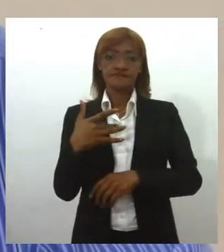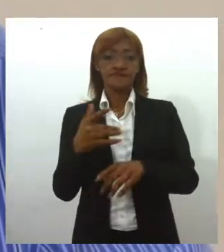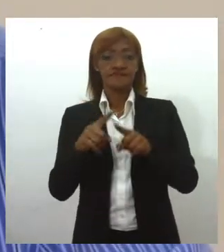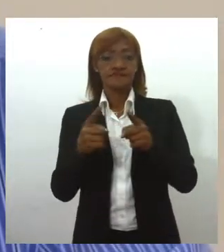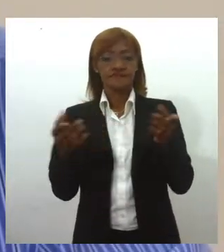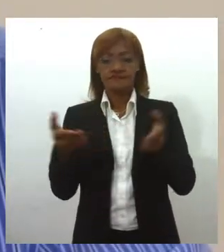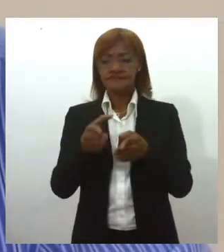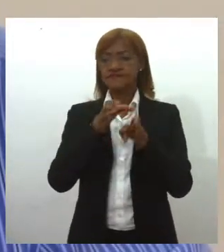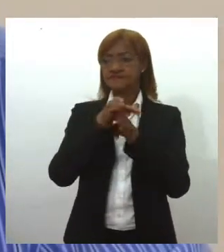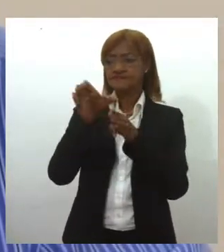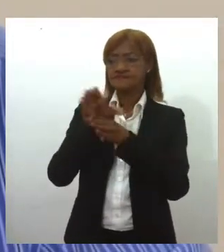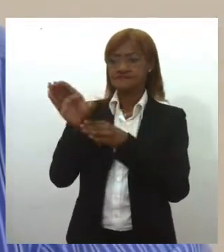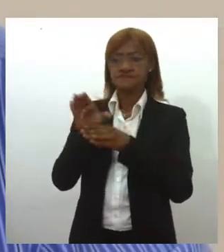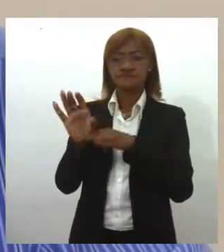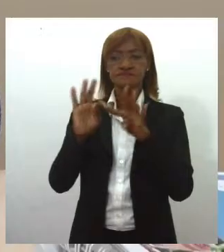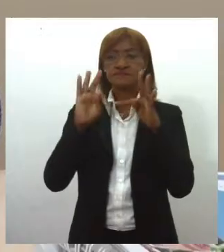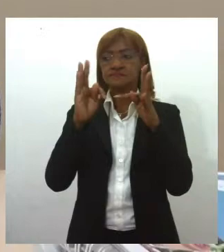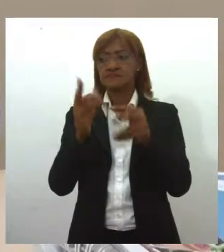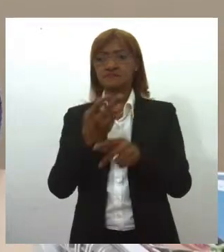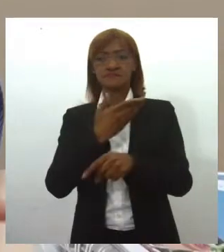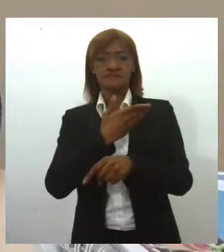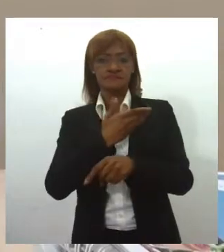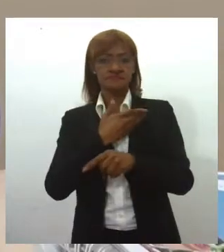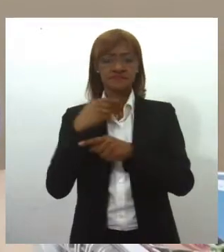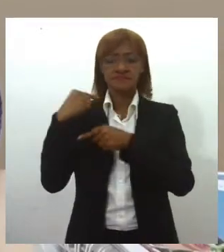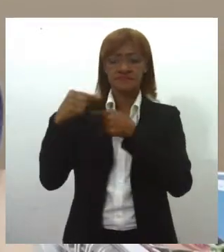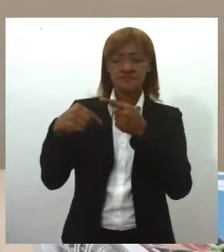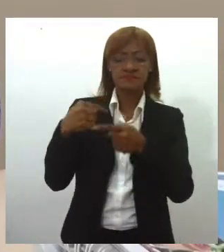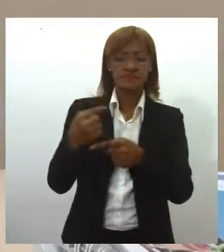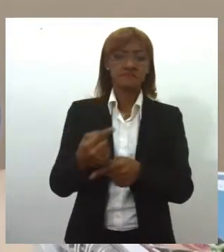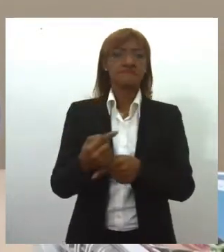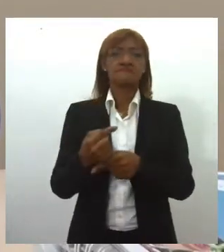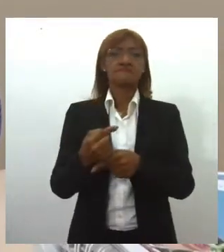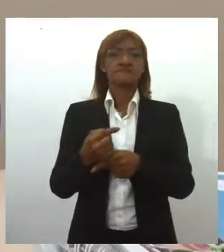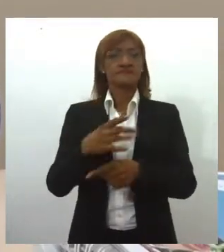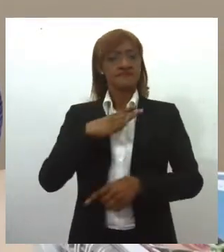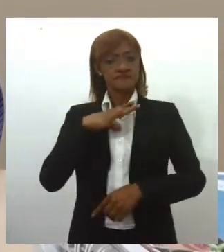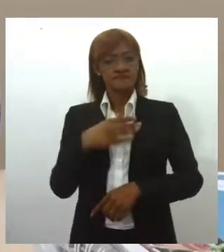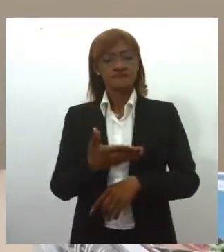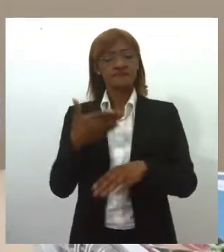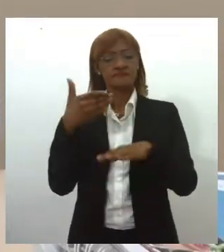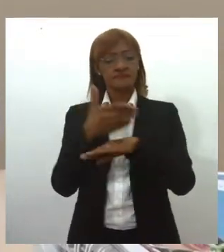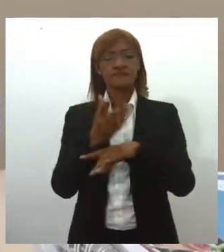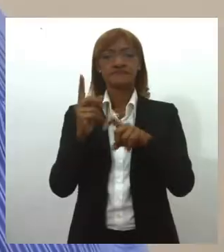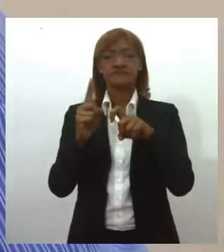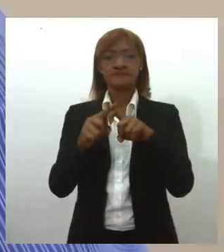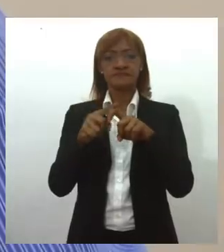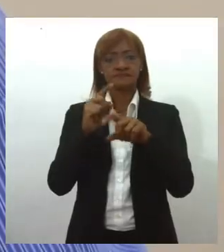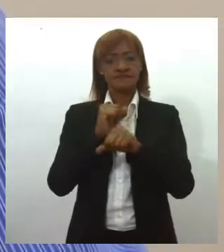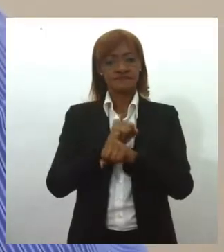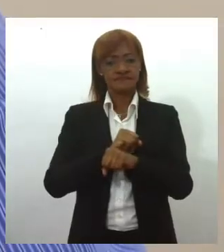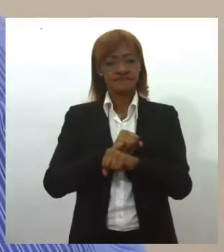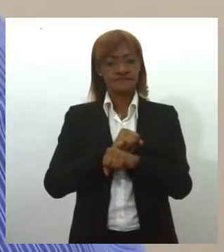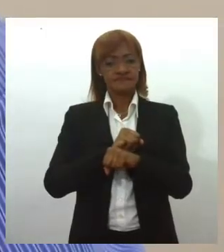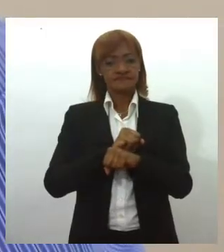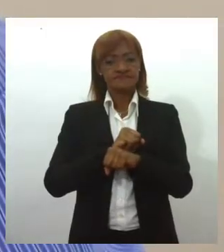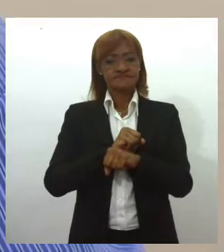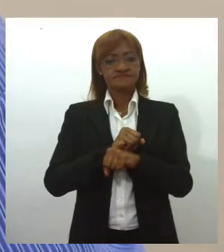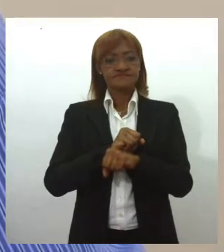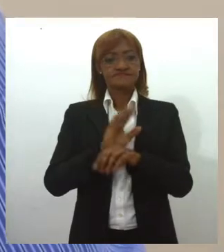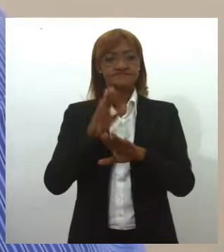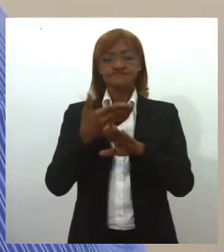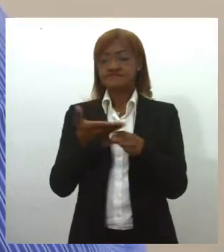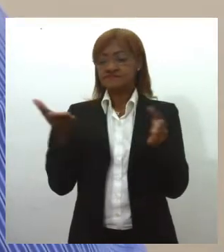orientar parentes, amigos e colegas a quebrarem o preconceito em busca de cuidar da saúde. Eu acredito que ainda existe um